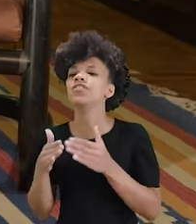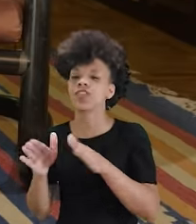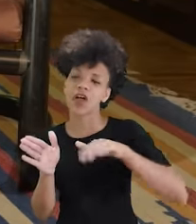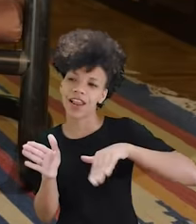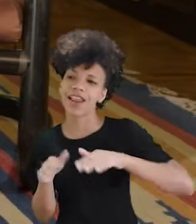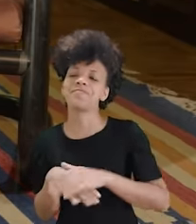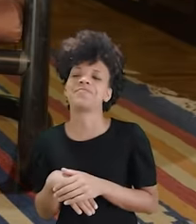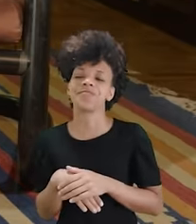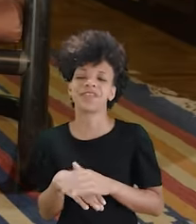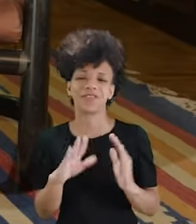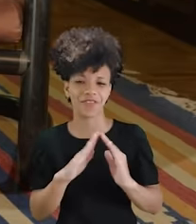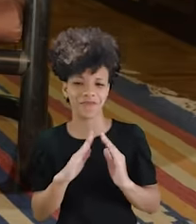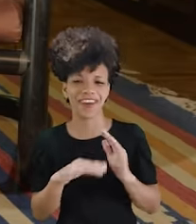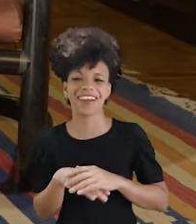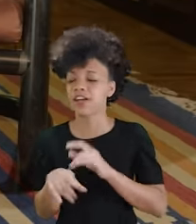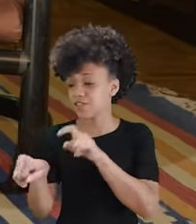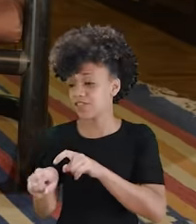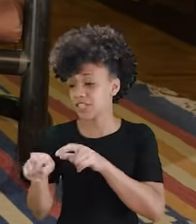agora eu vou